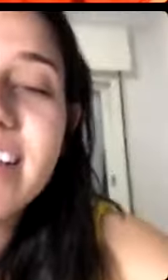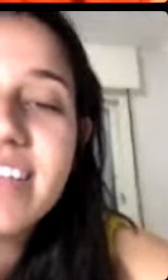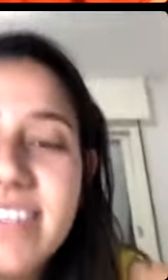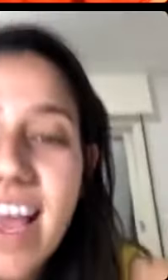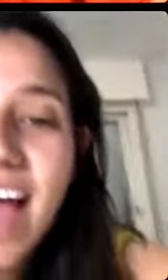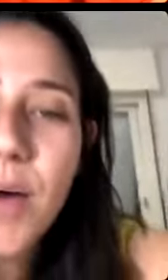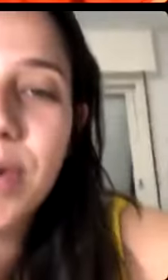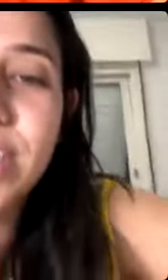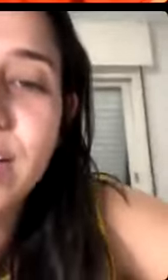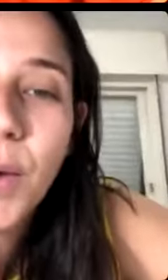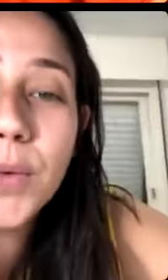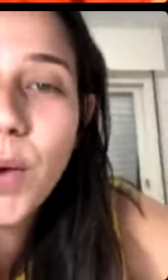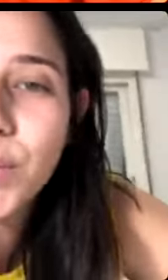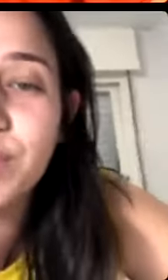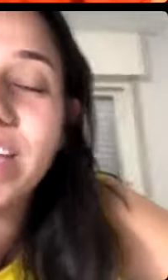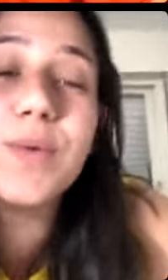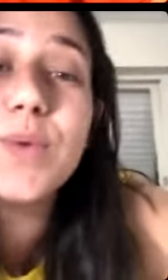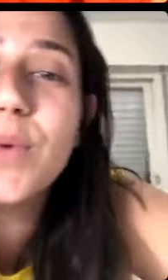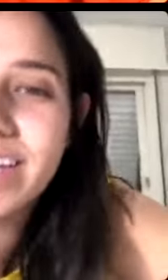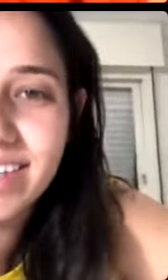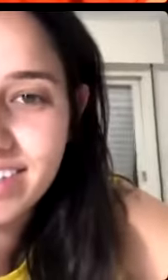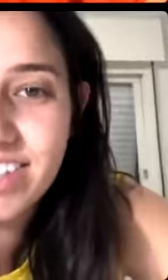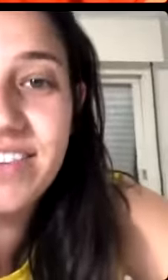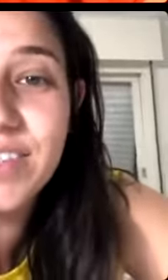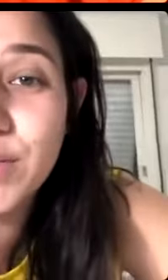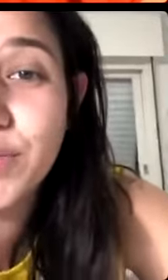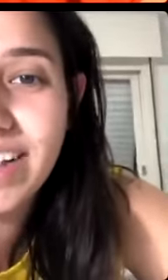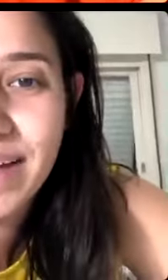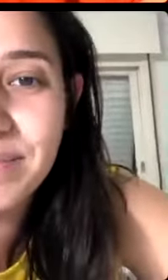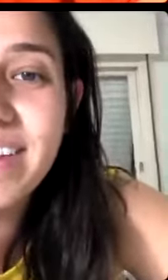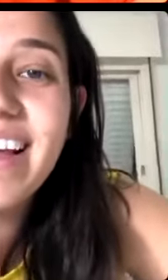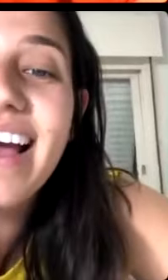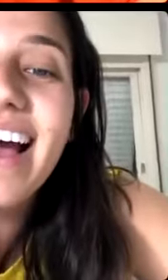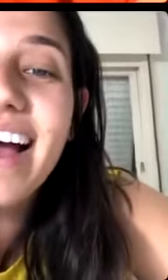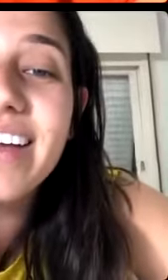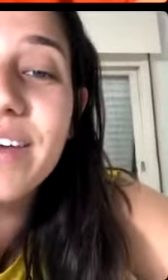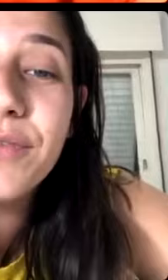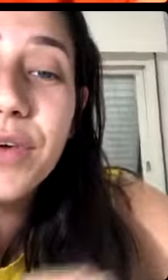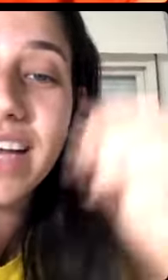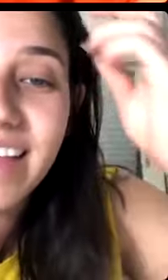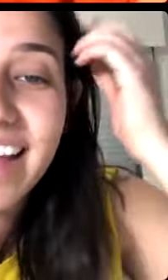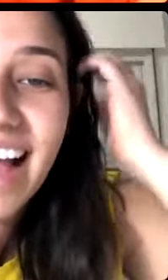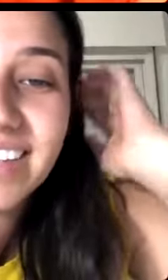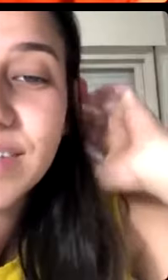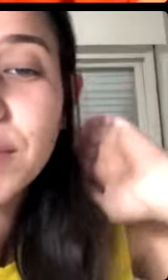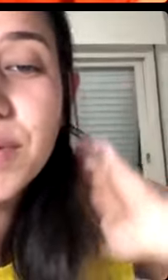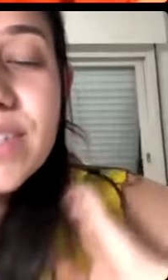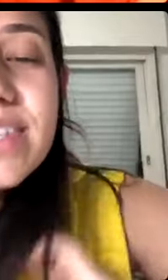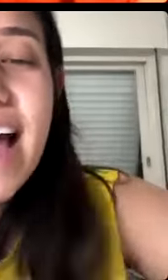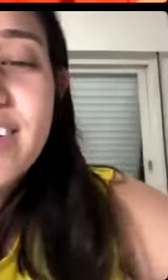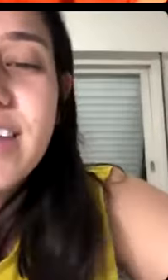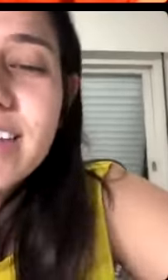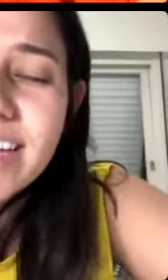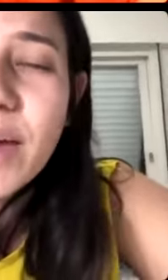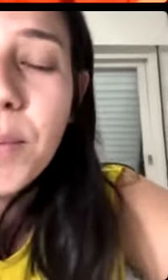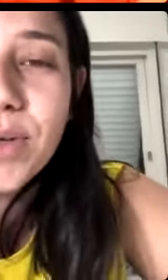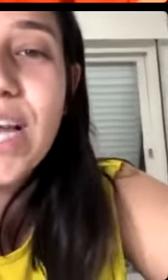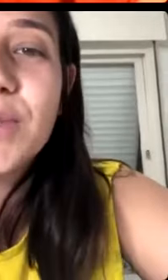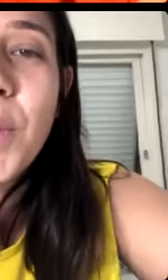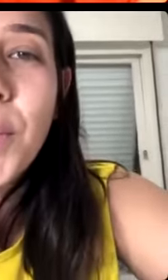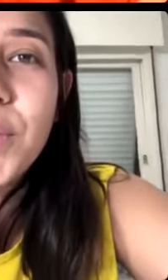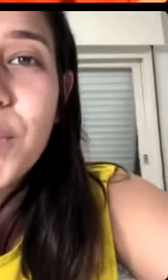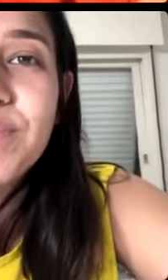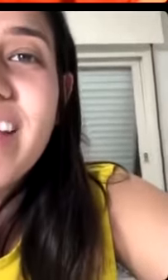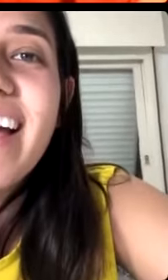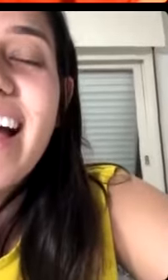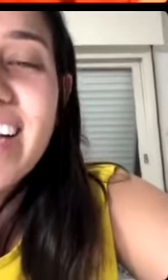amigas, e elas falaram assim, ah, é o projeto Rondon, e eu nunca tinha visto falar. Aí fui até em casa com a curiosidade, né, o que que é o